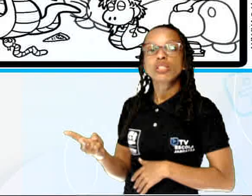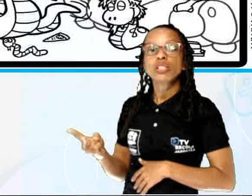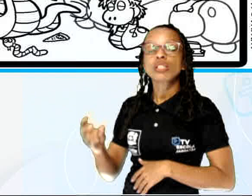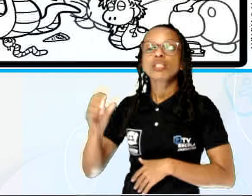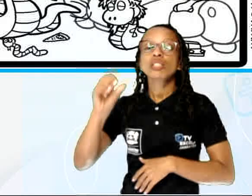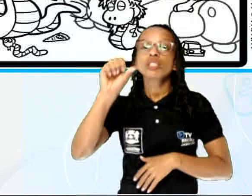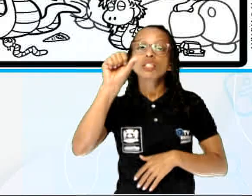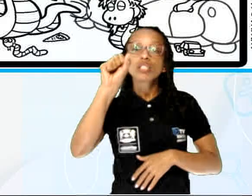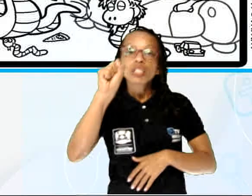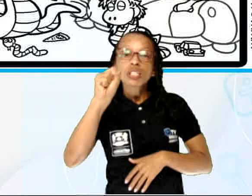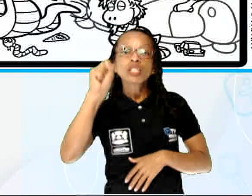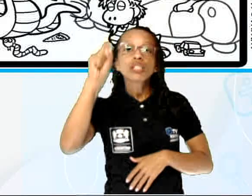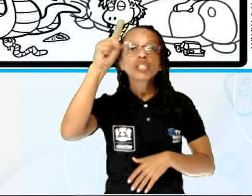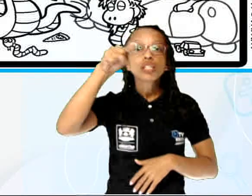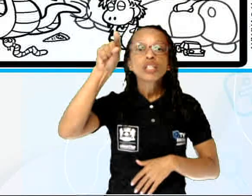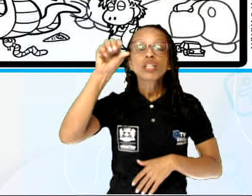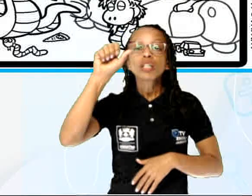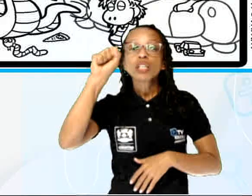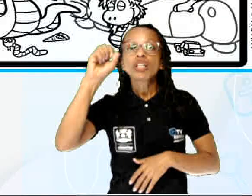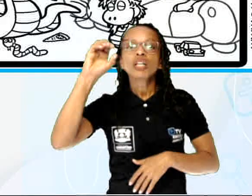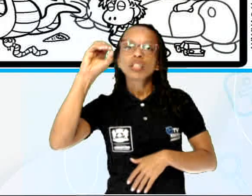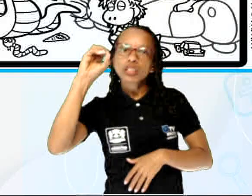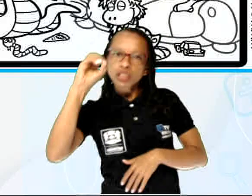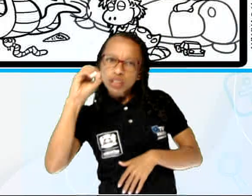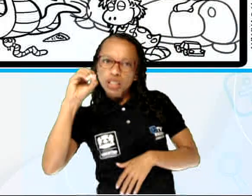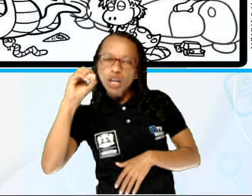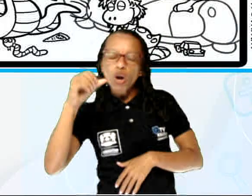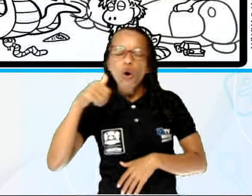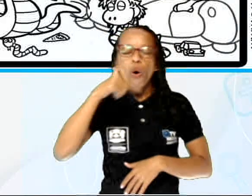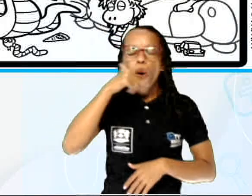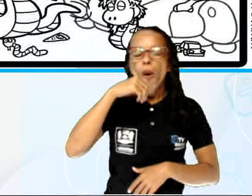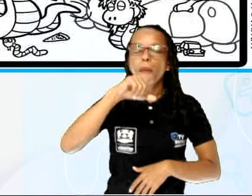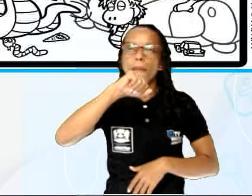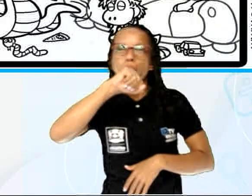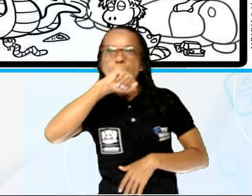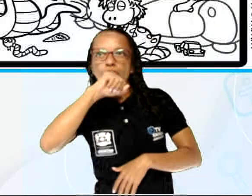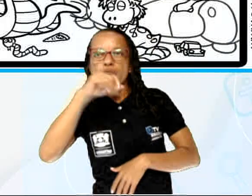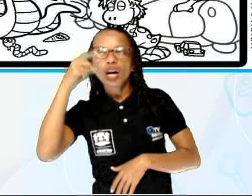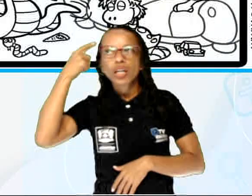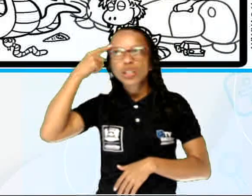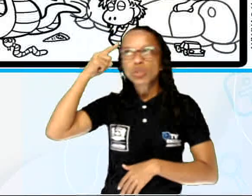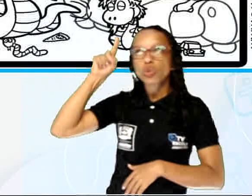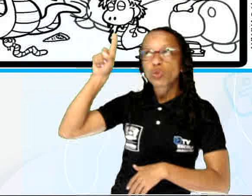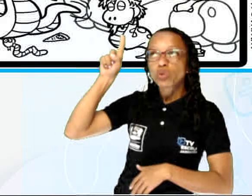são, mamãe, dúvida, não,